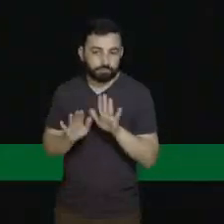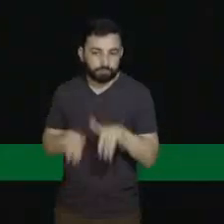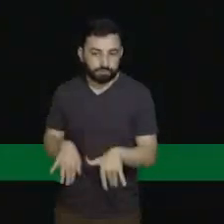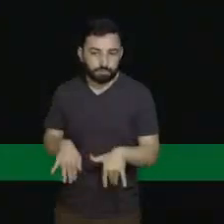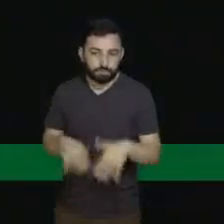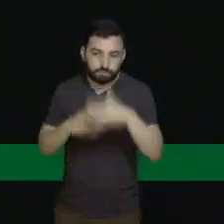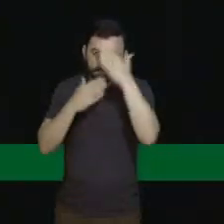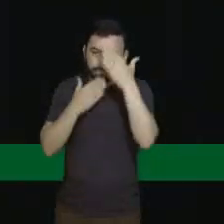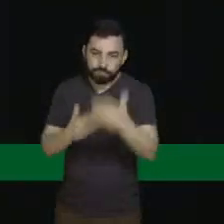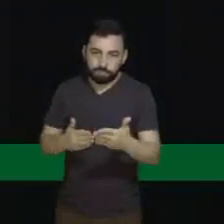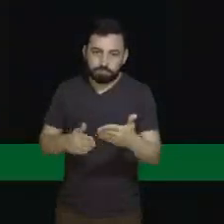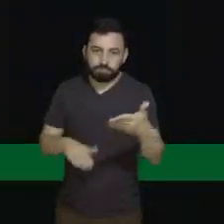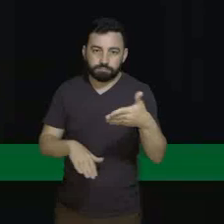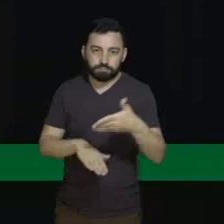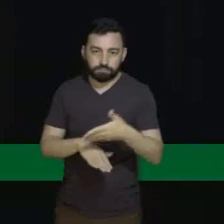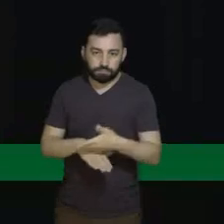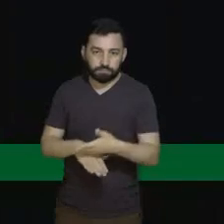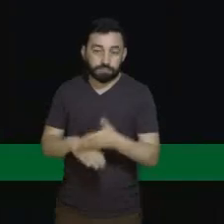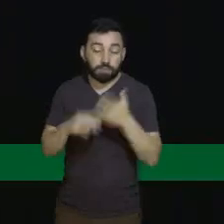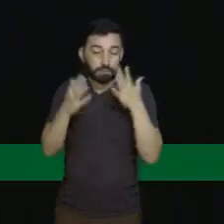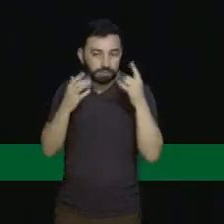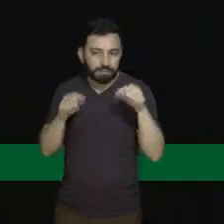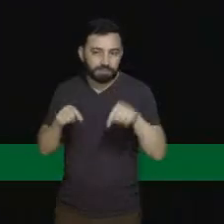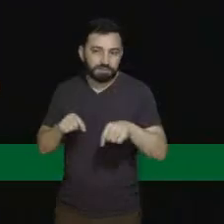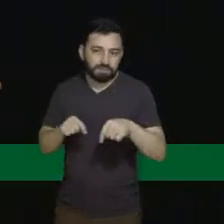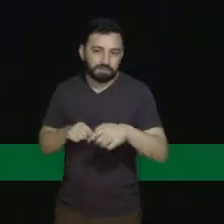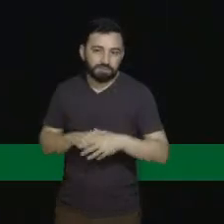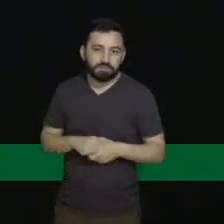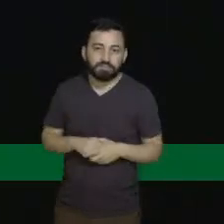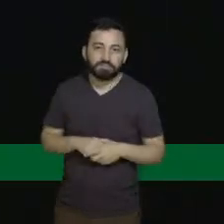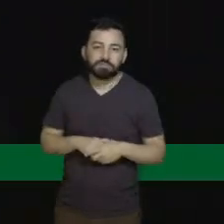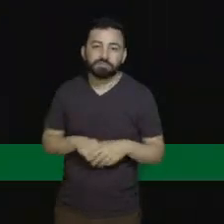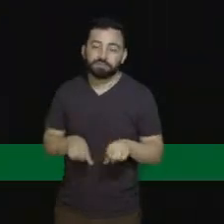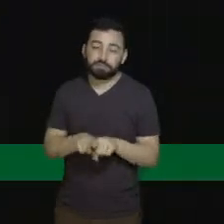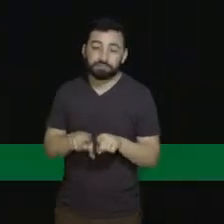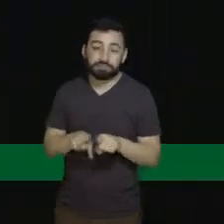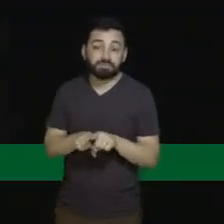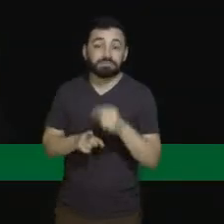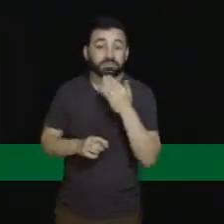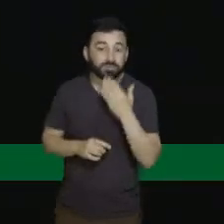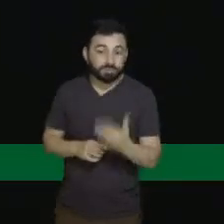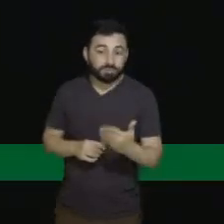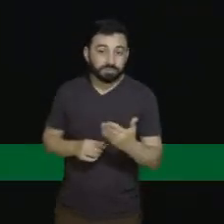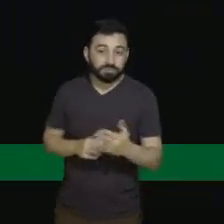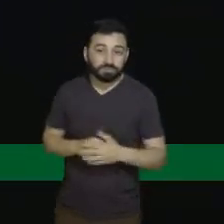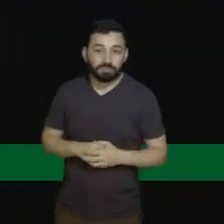a oportunidade de nos apresentar e pedir à